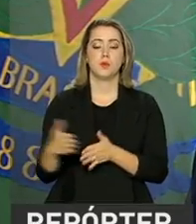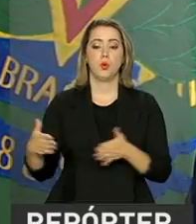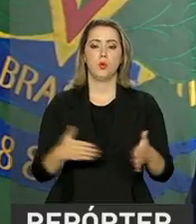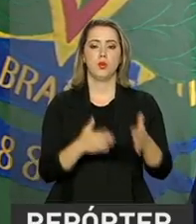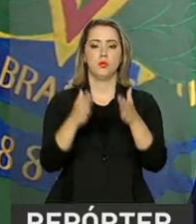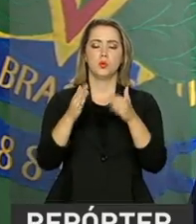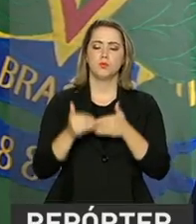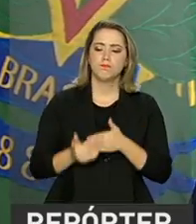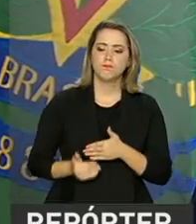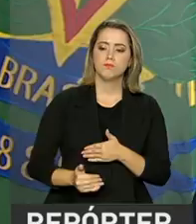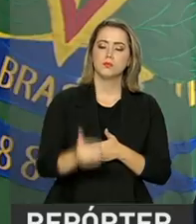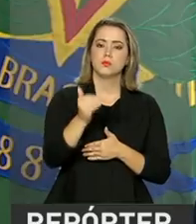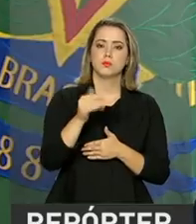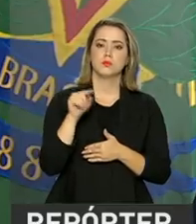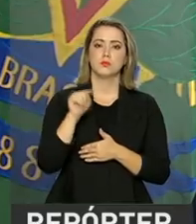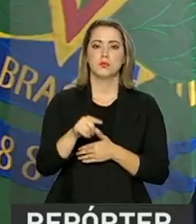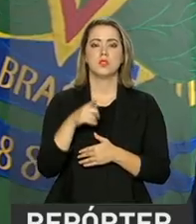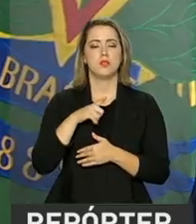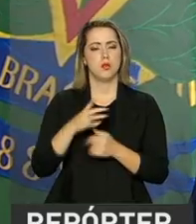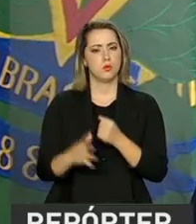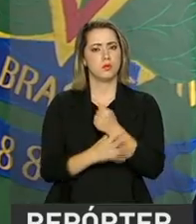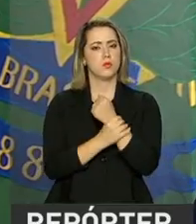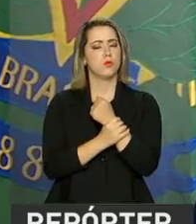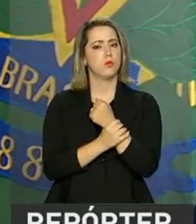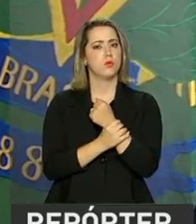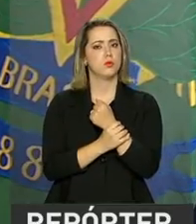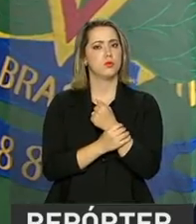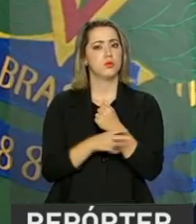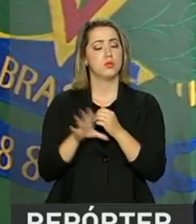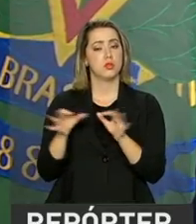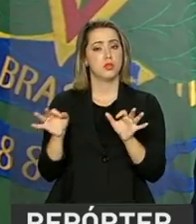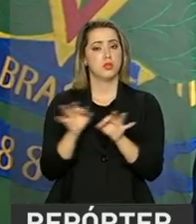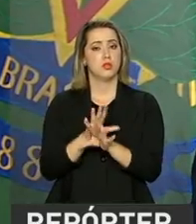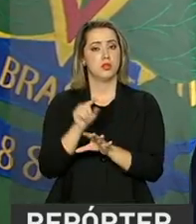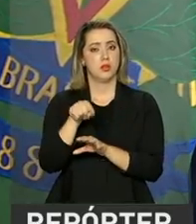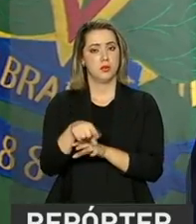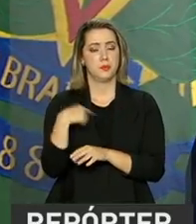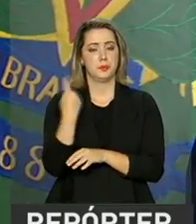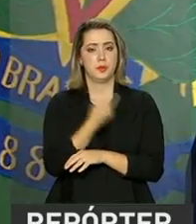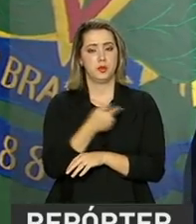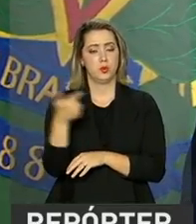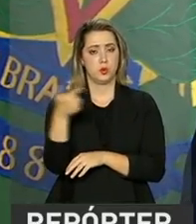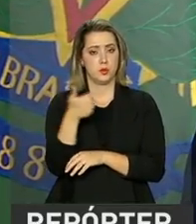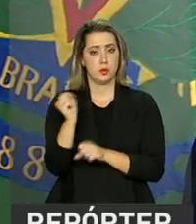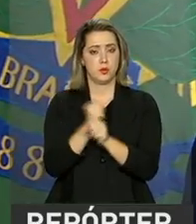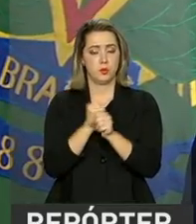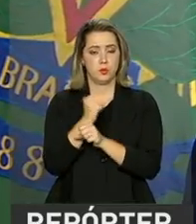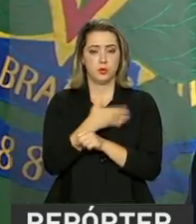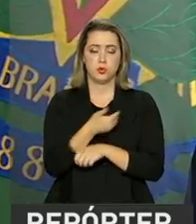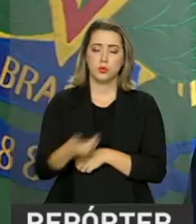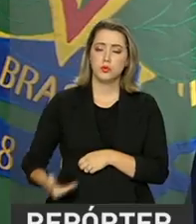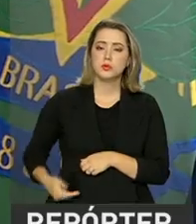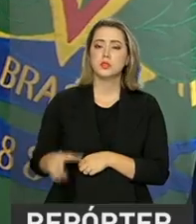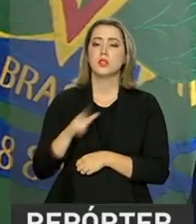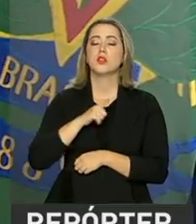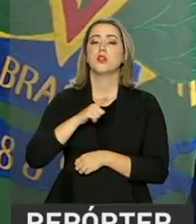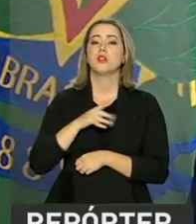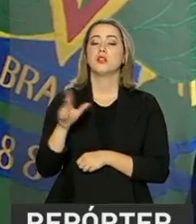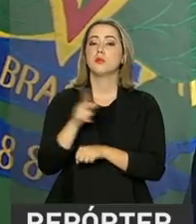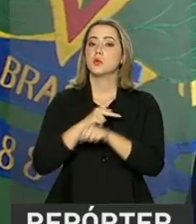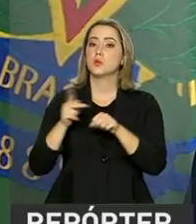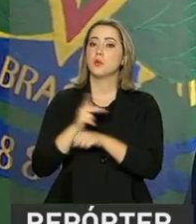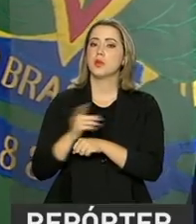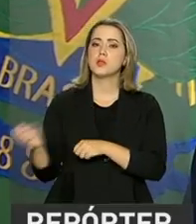continua e que ao completar o segundo ano de governo teremos um país